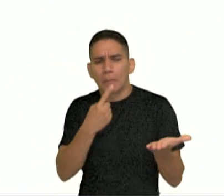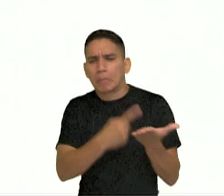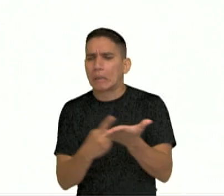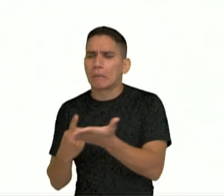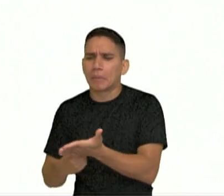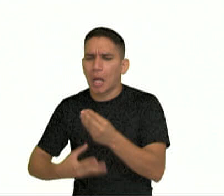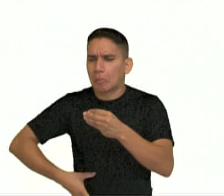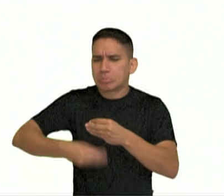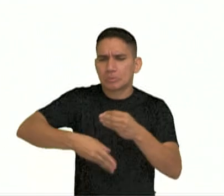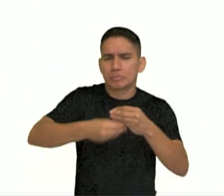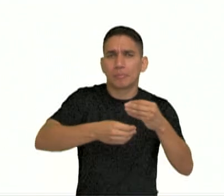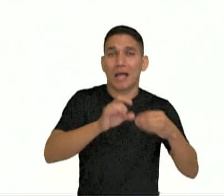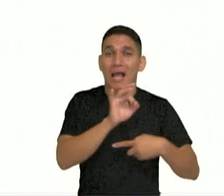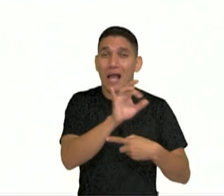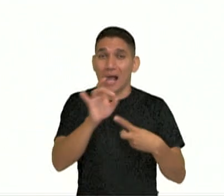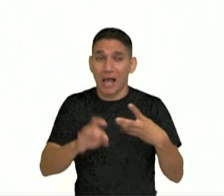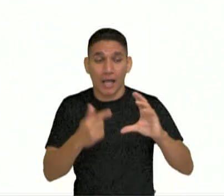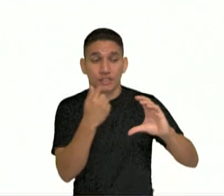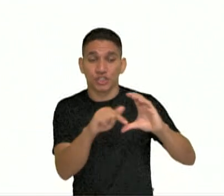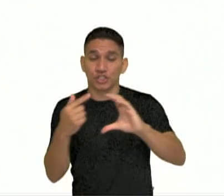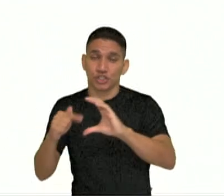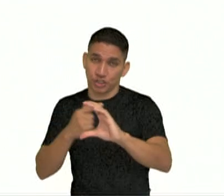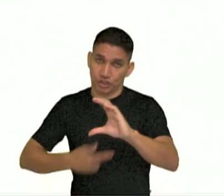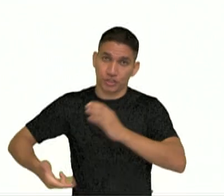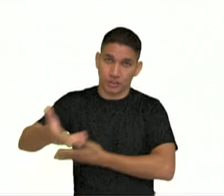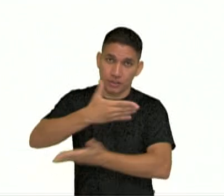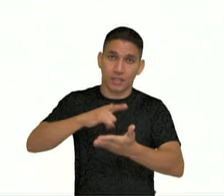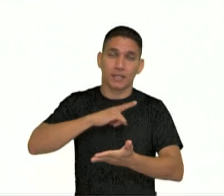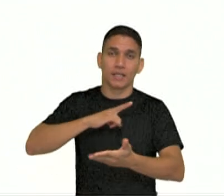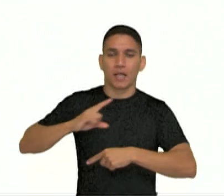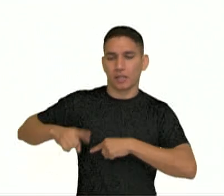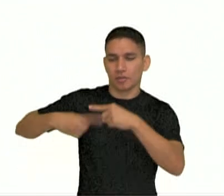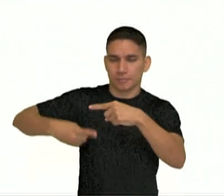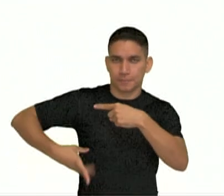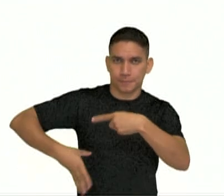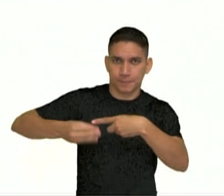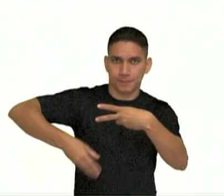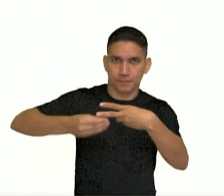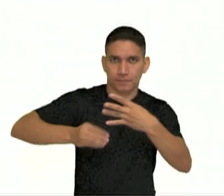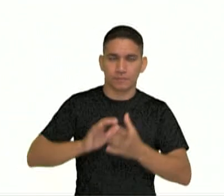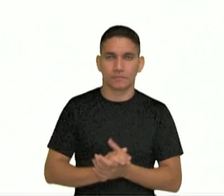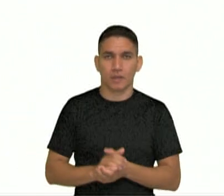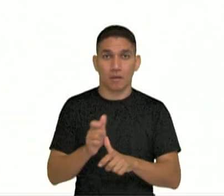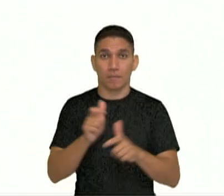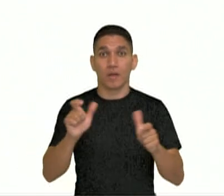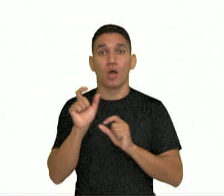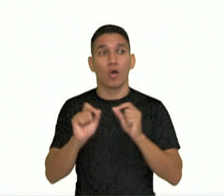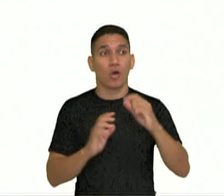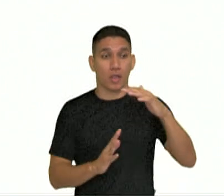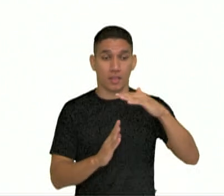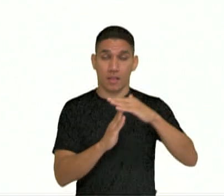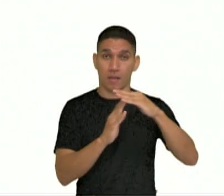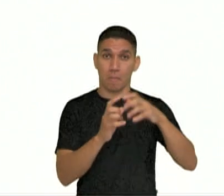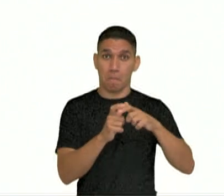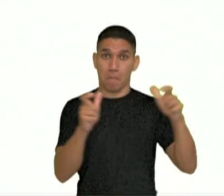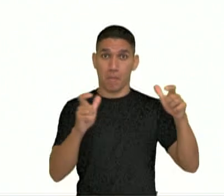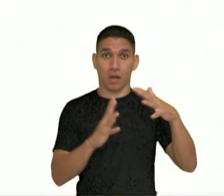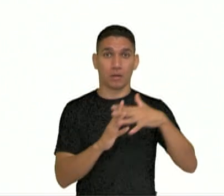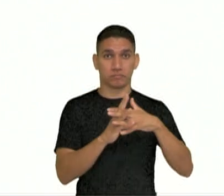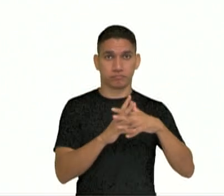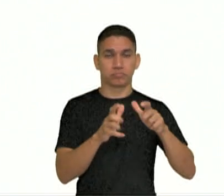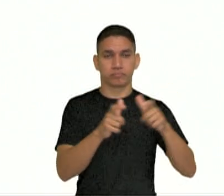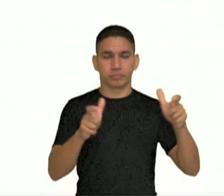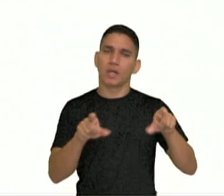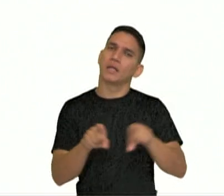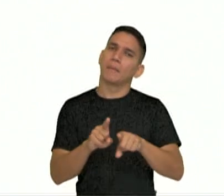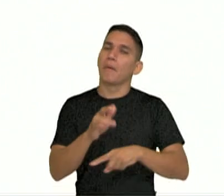de cada gene envolvido na herança quantitativa? Tá aqui, tamanho máximo menos tamanho mínimo, por exemplo, das plantas,